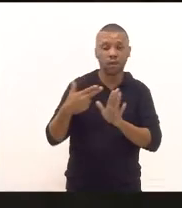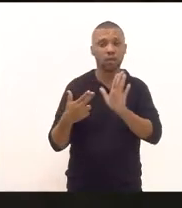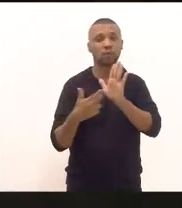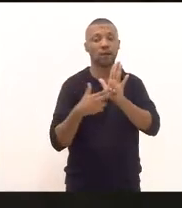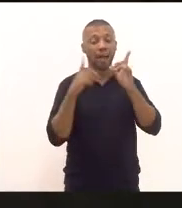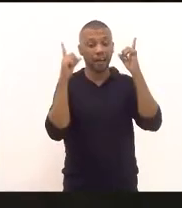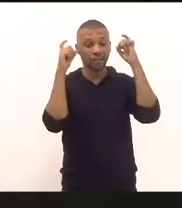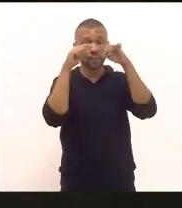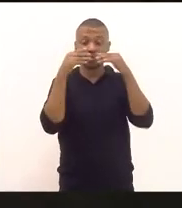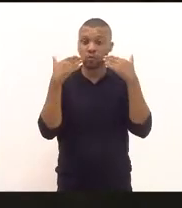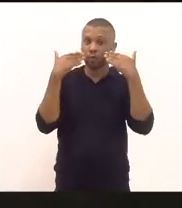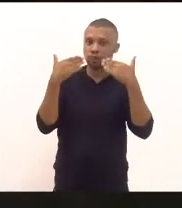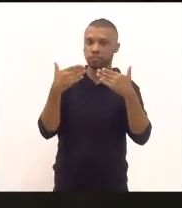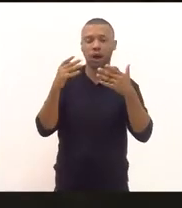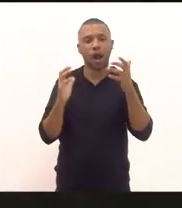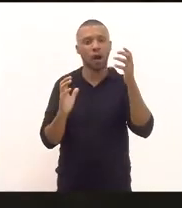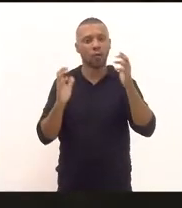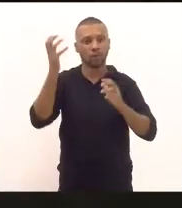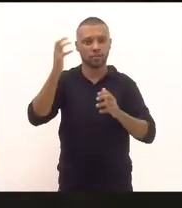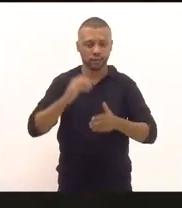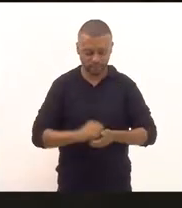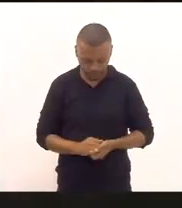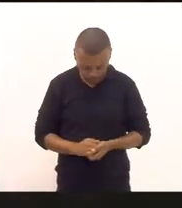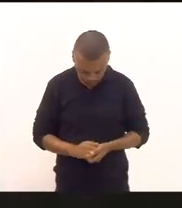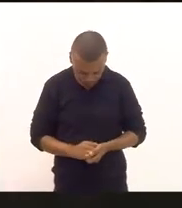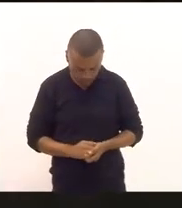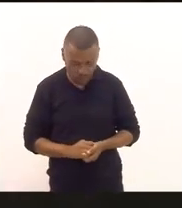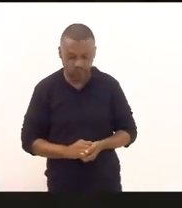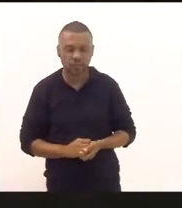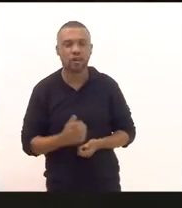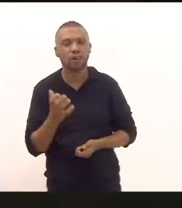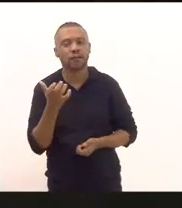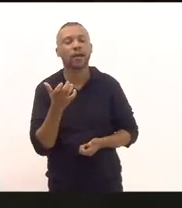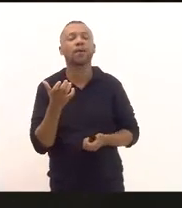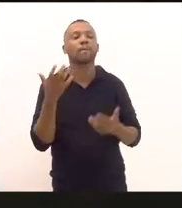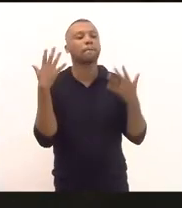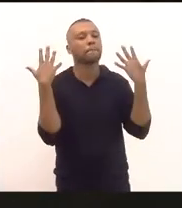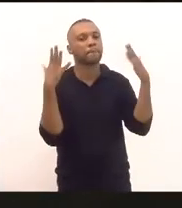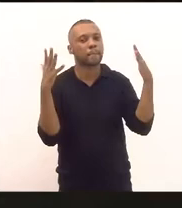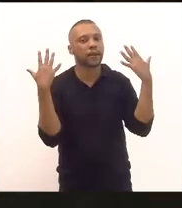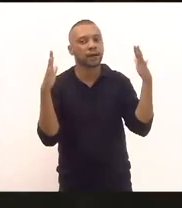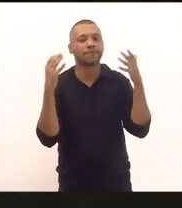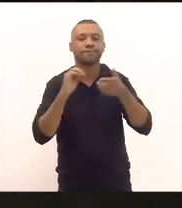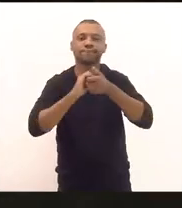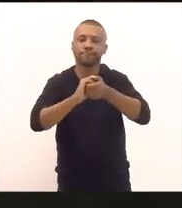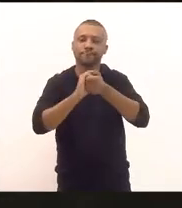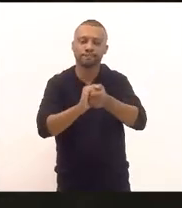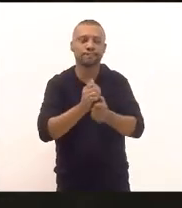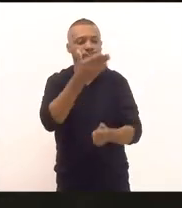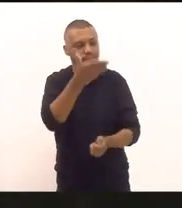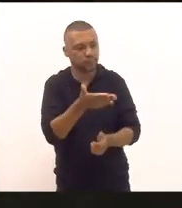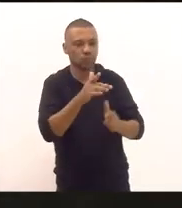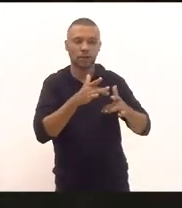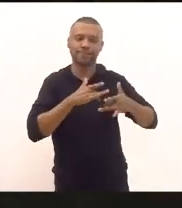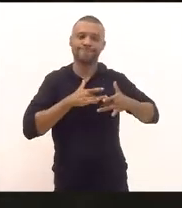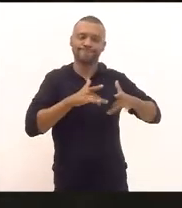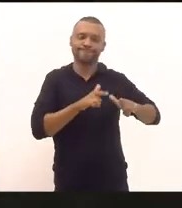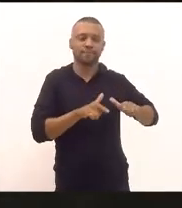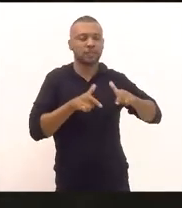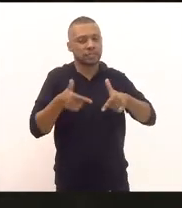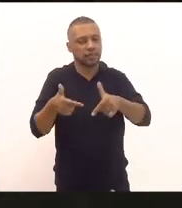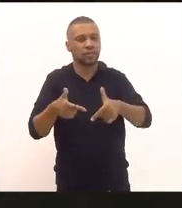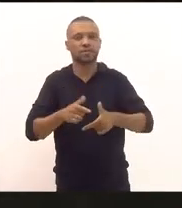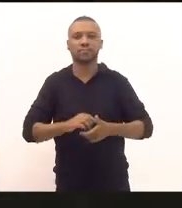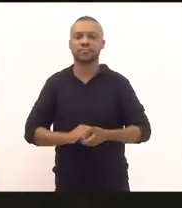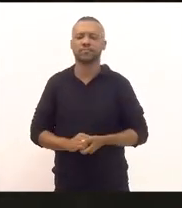livro que é difícil às vezes acontecer isso quero lhe parabenizar por tudo isso e